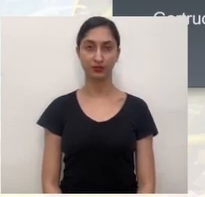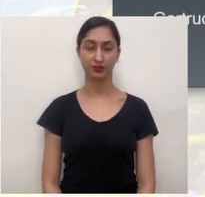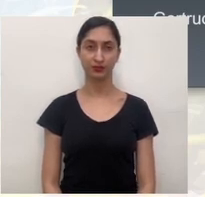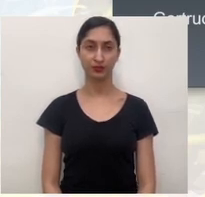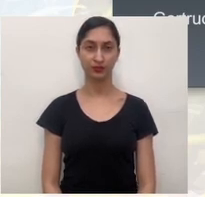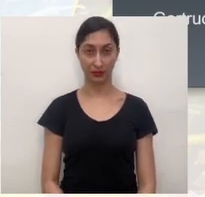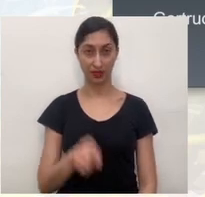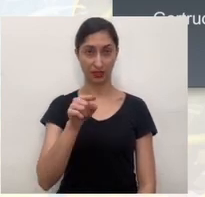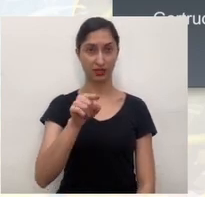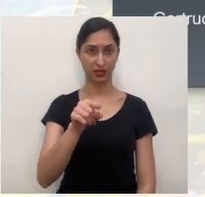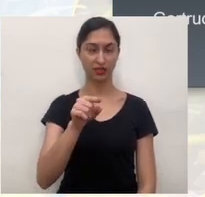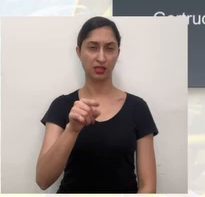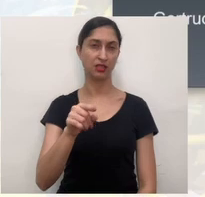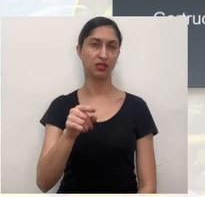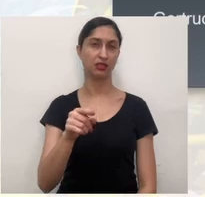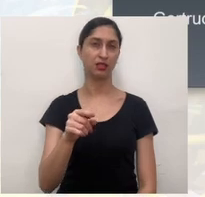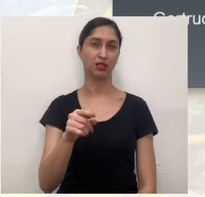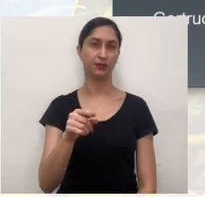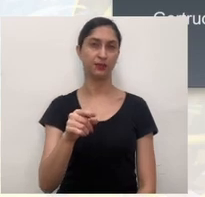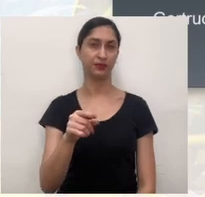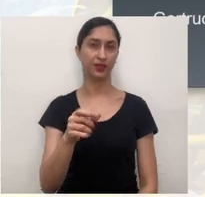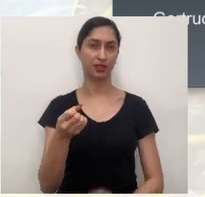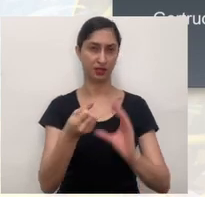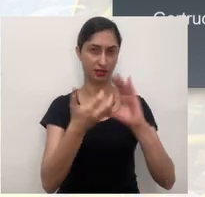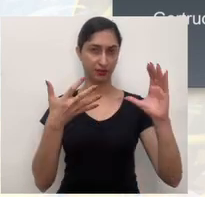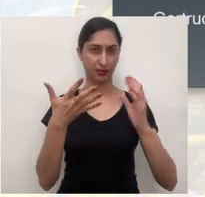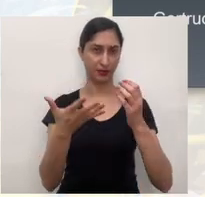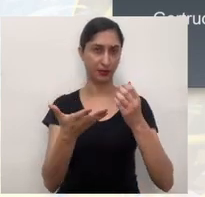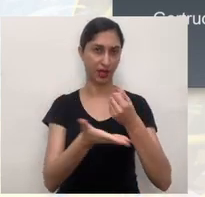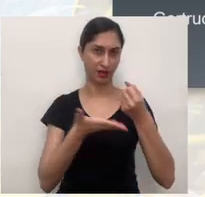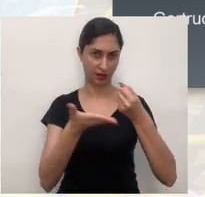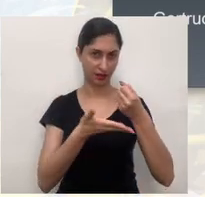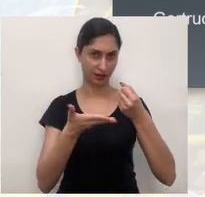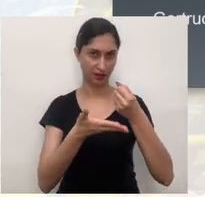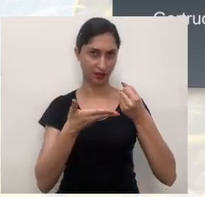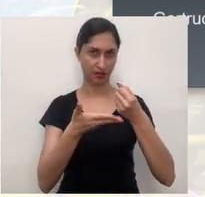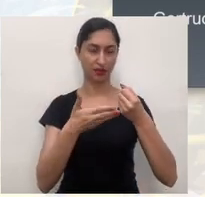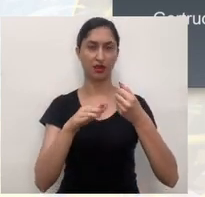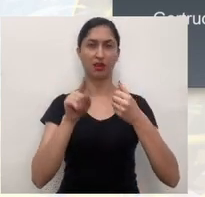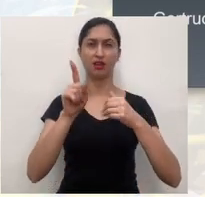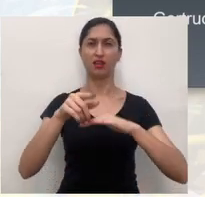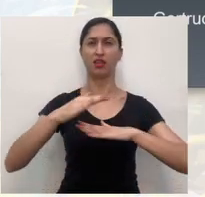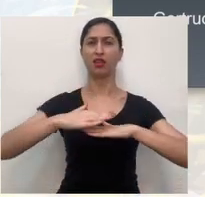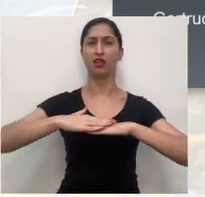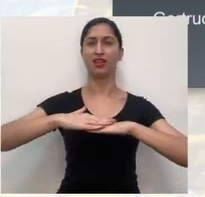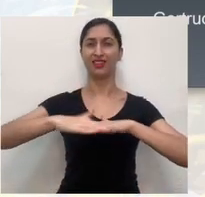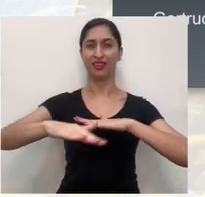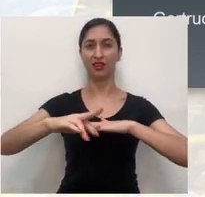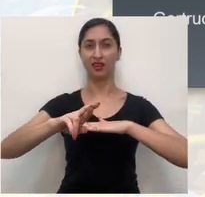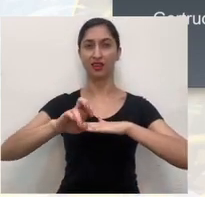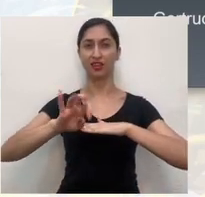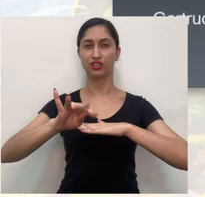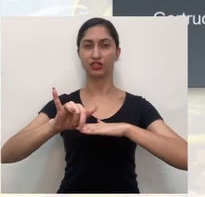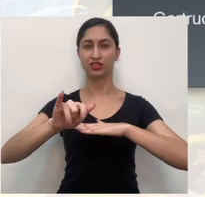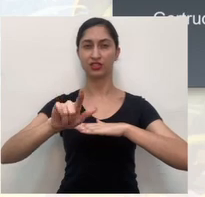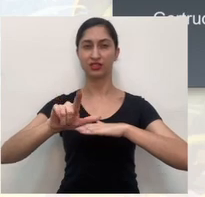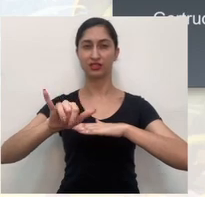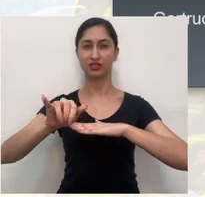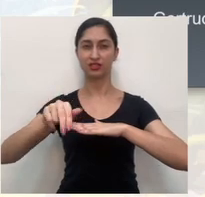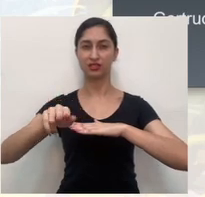a composição básica do paisagismo seja retilínea e